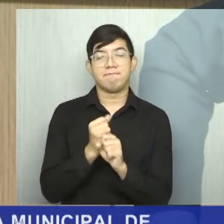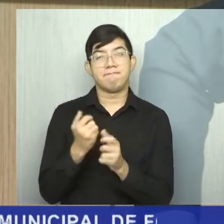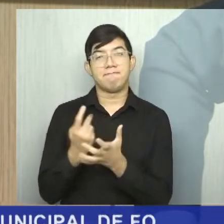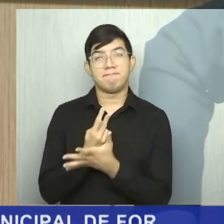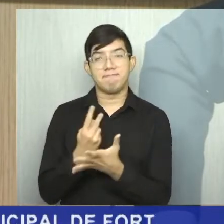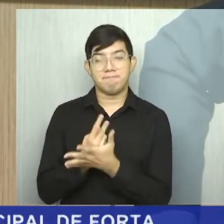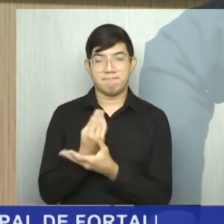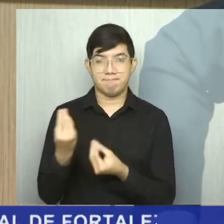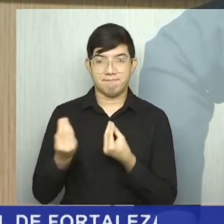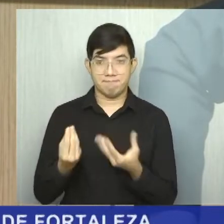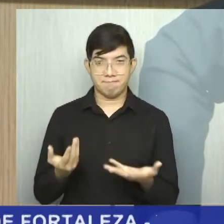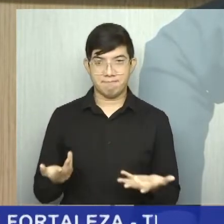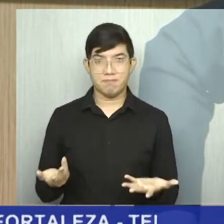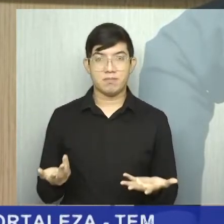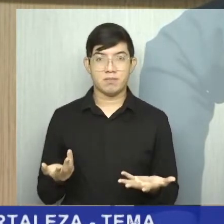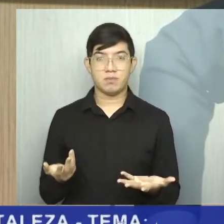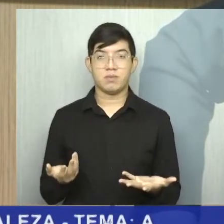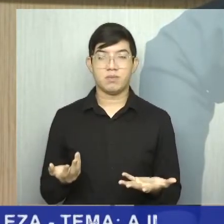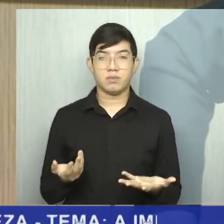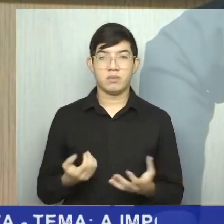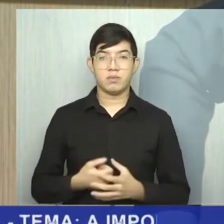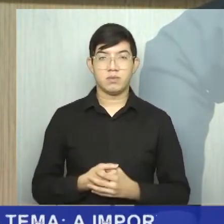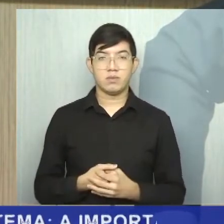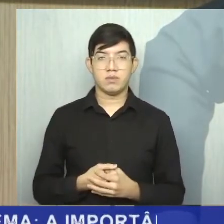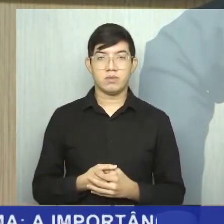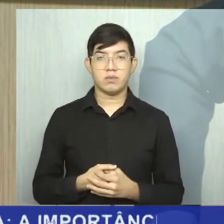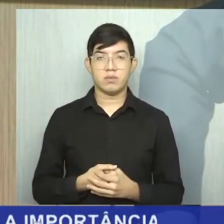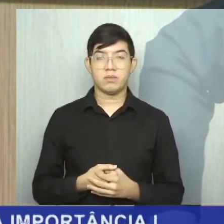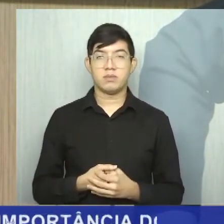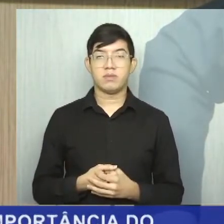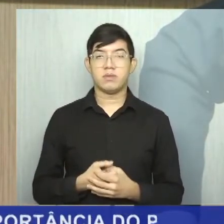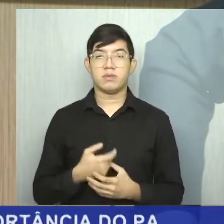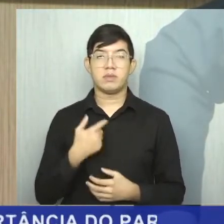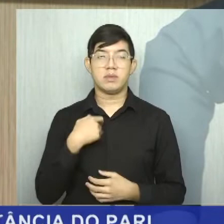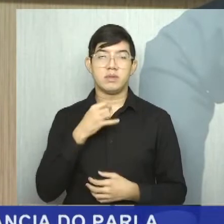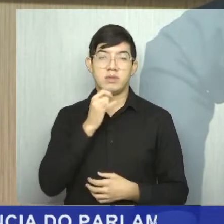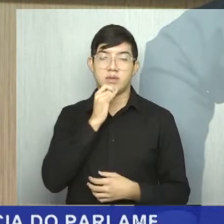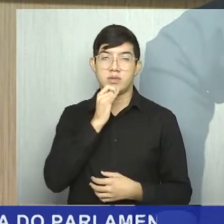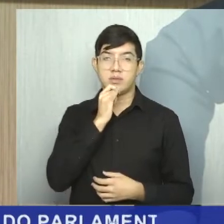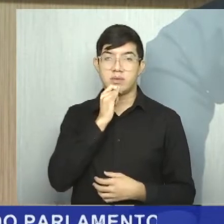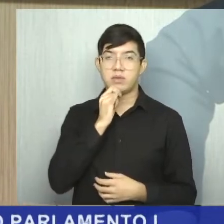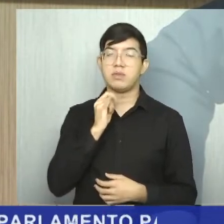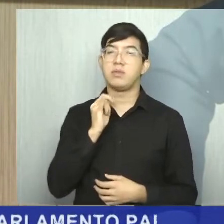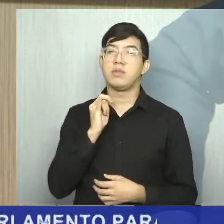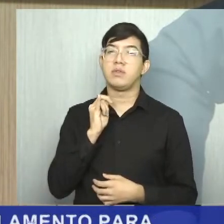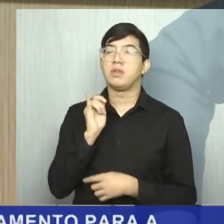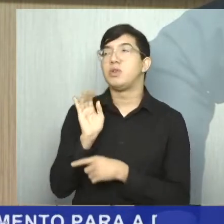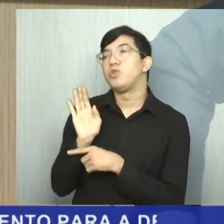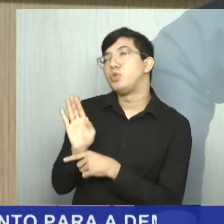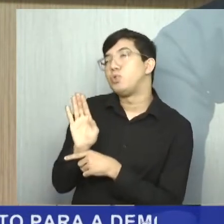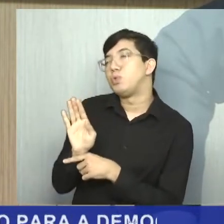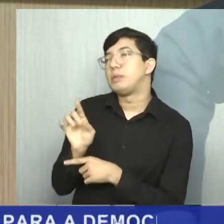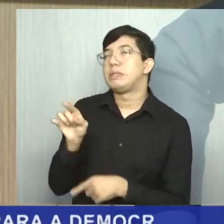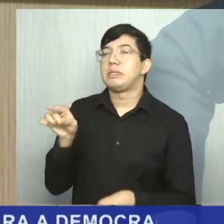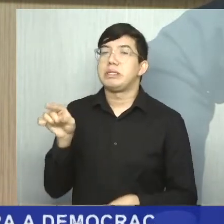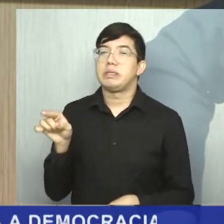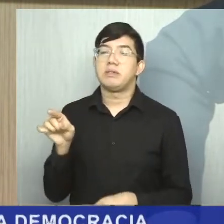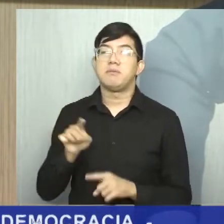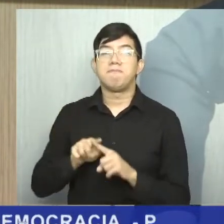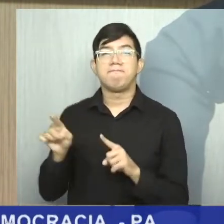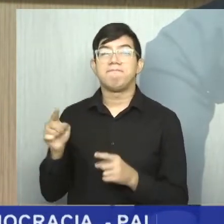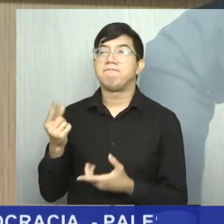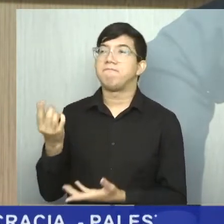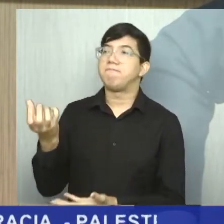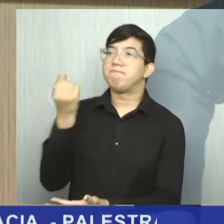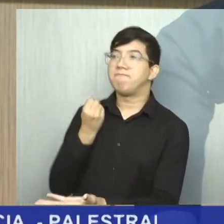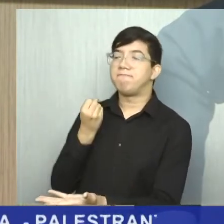sai, por tentação bem intencionada, sai distribuindo favores sem correspondência no financiamento. Um deles foi o